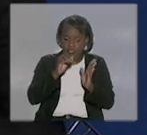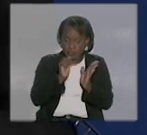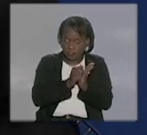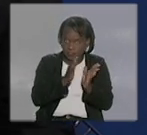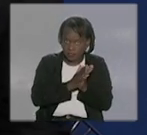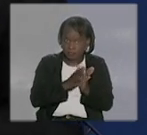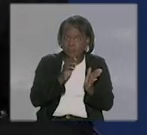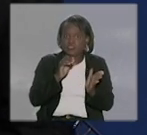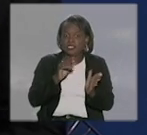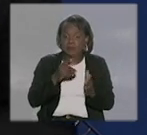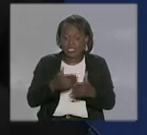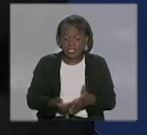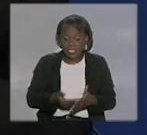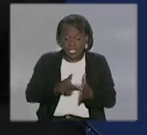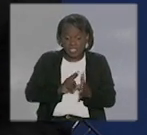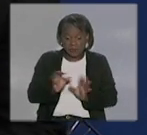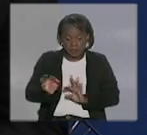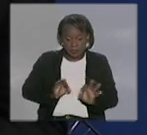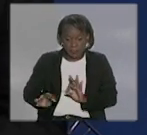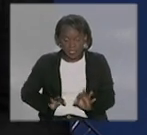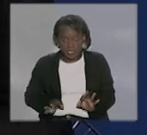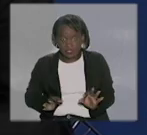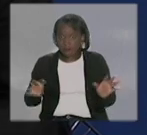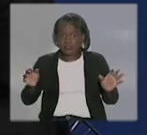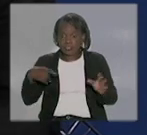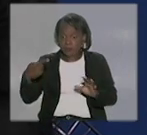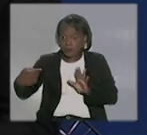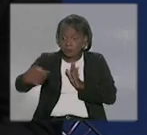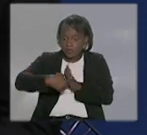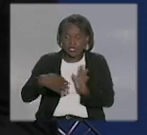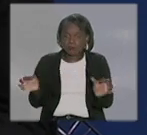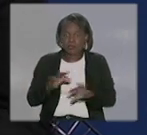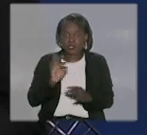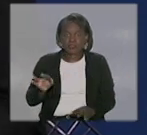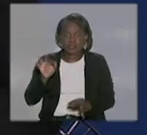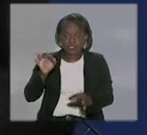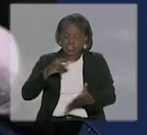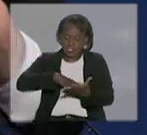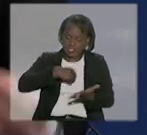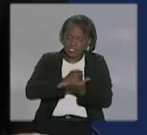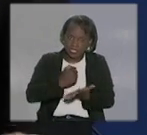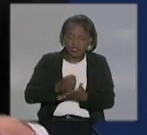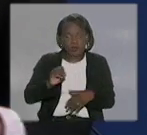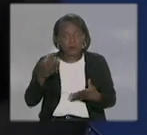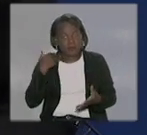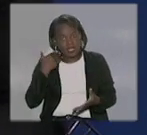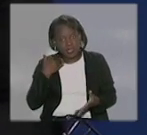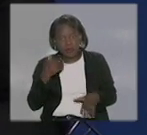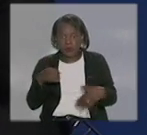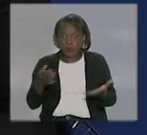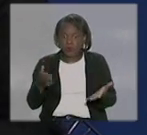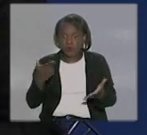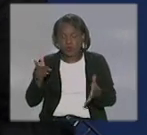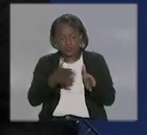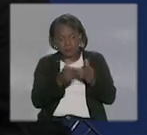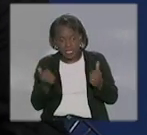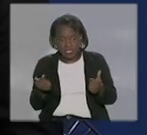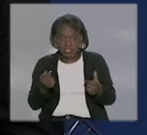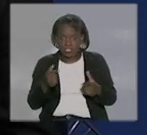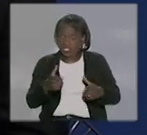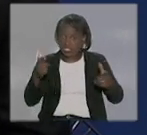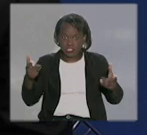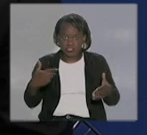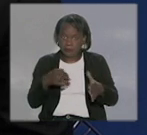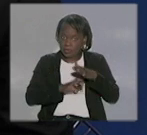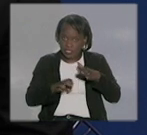se antecipam, né? Se antecipam a serem cobrados, seja pelo processo de licenciamento, seja pelo banco, seja por um cliente de grande